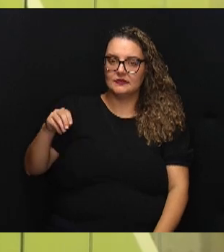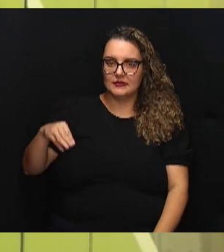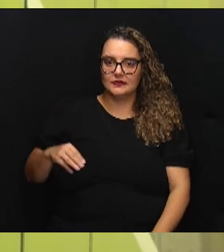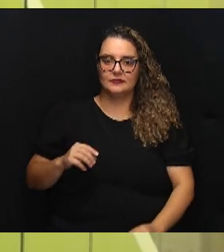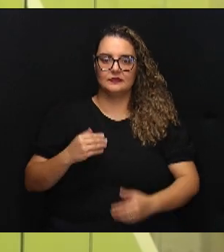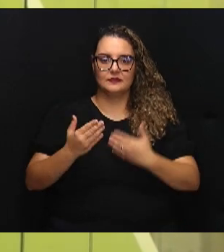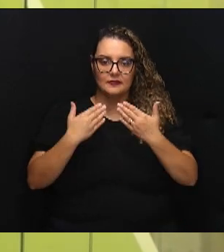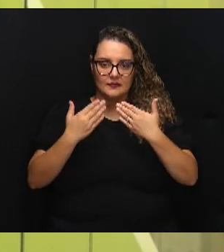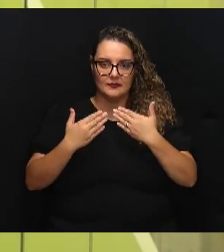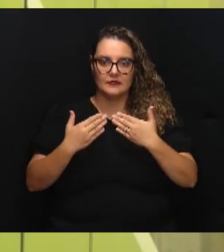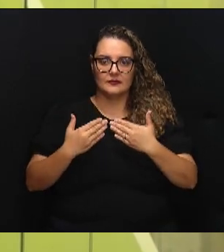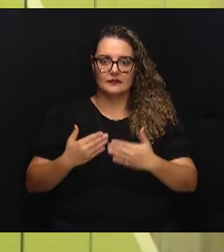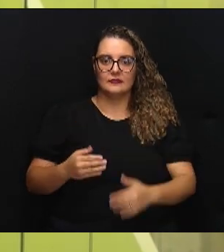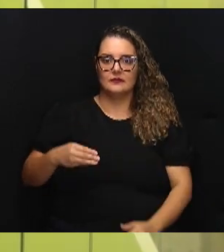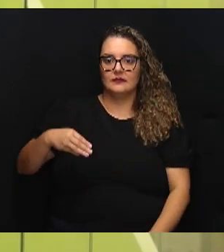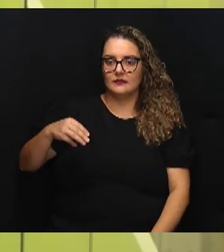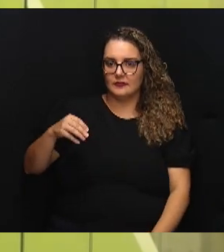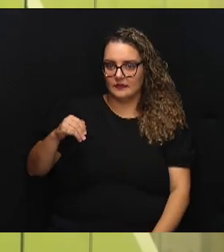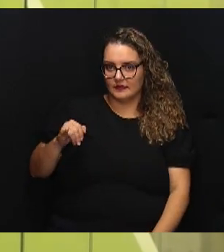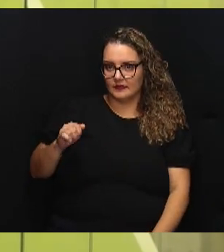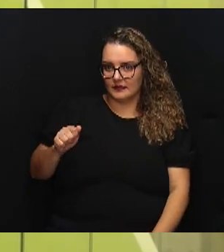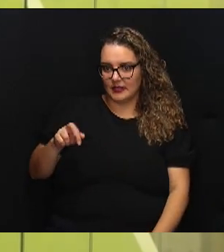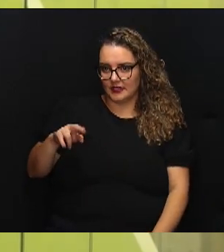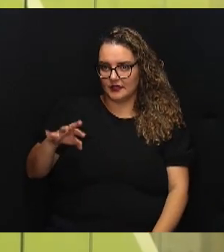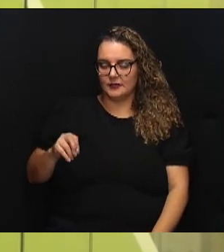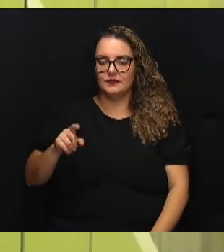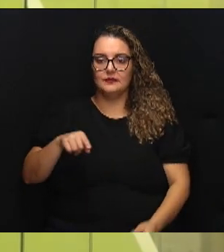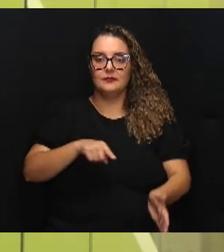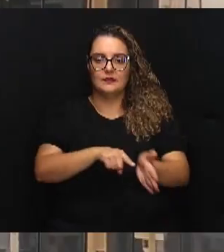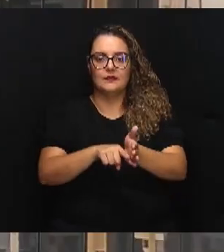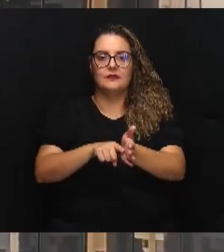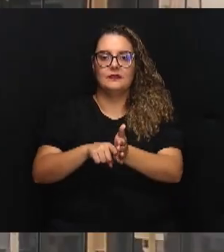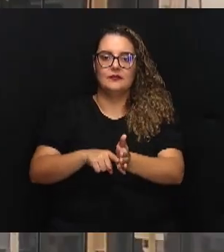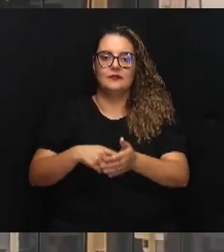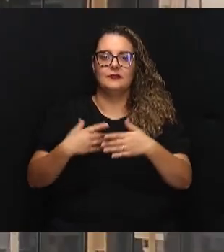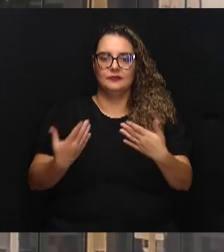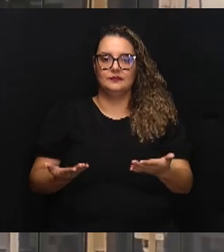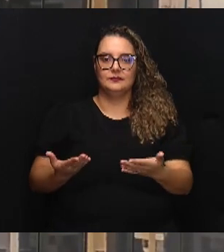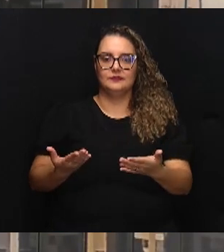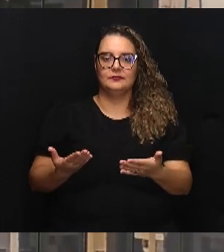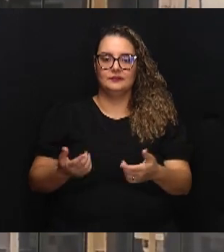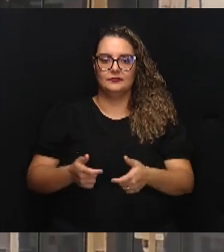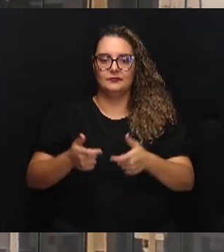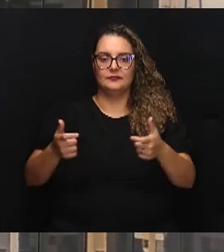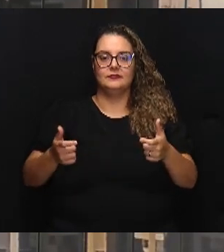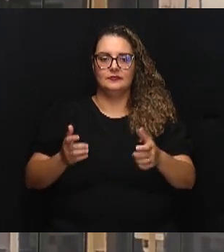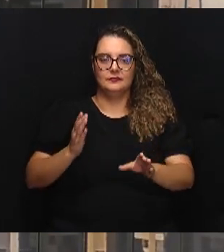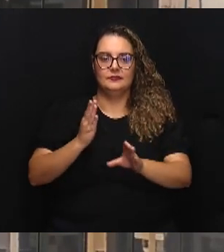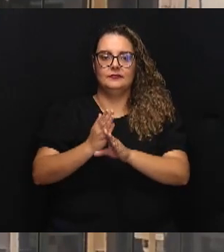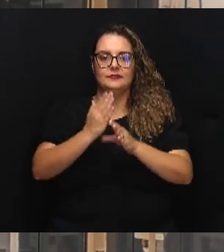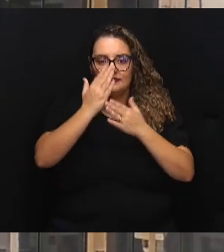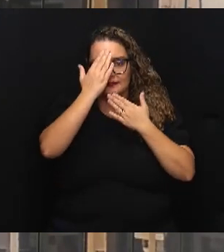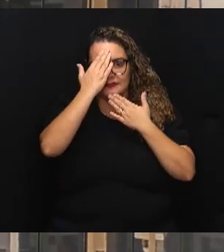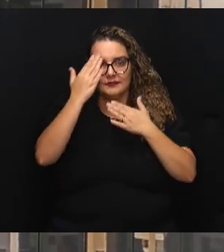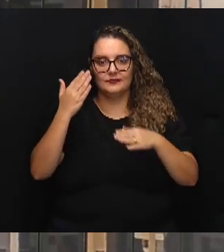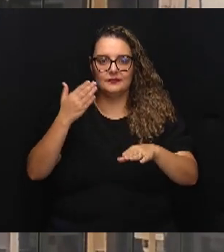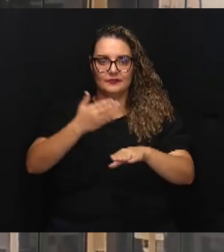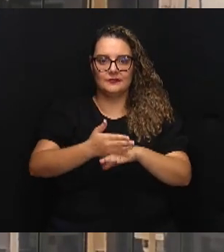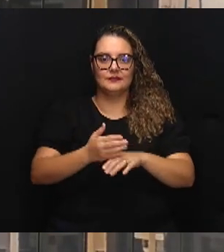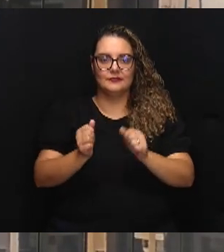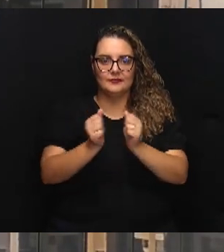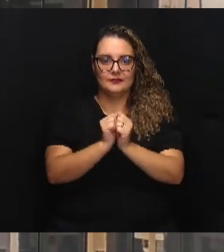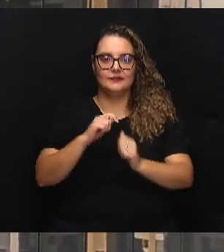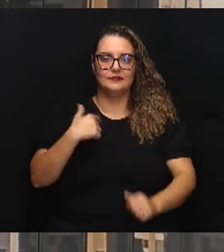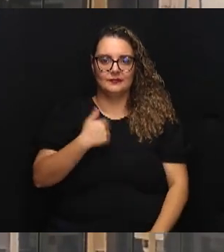isso é o Mário Murakami, que é o pesquisador, um dos pesquisadores aí dessa grande descoberta. Muito obrigada pela sua participação aqui com a